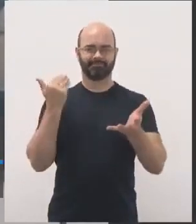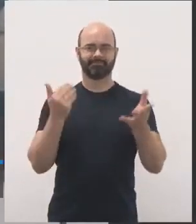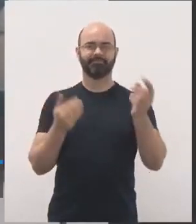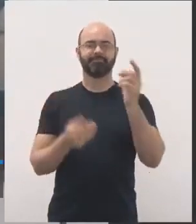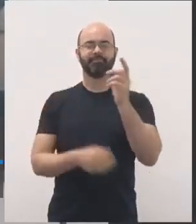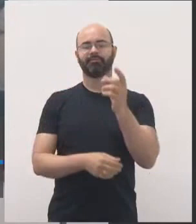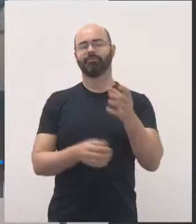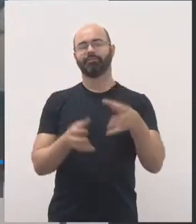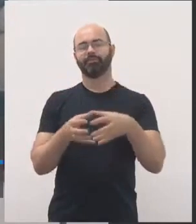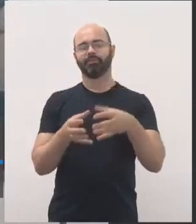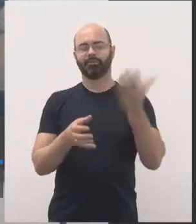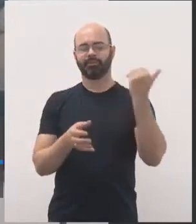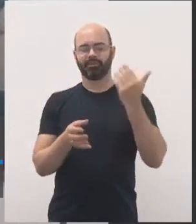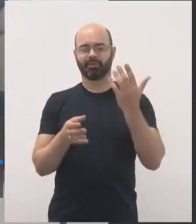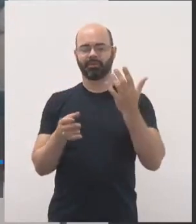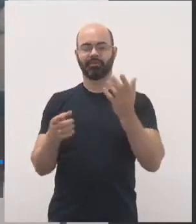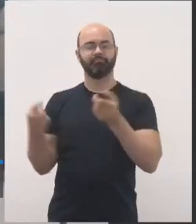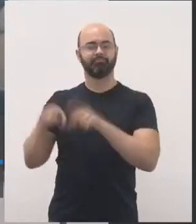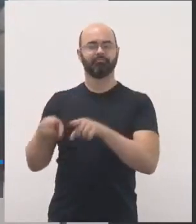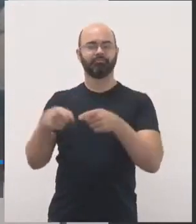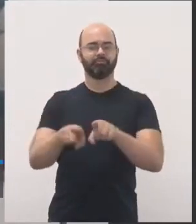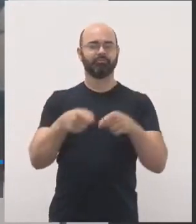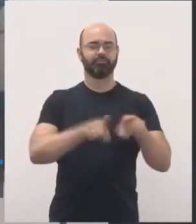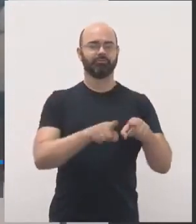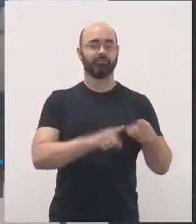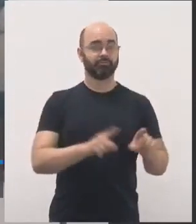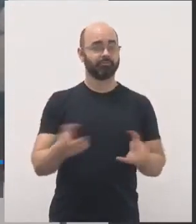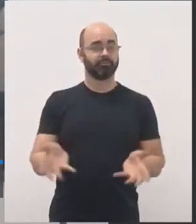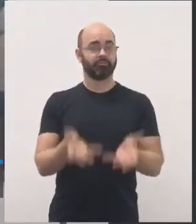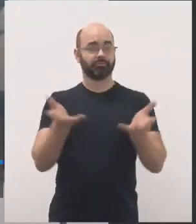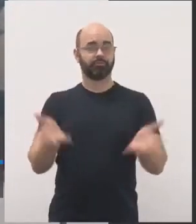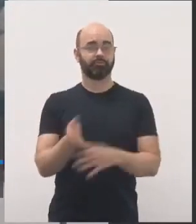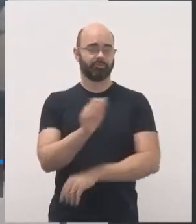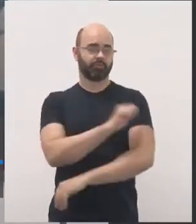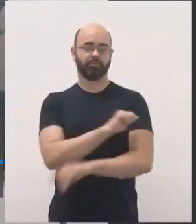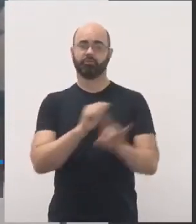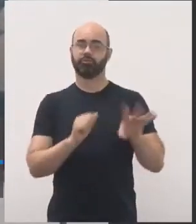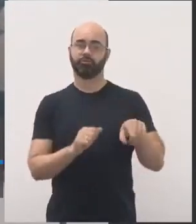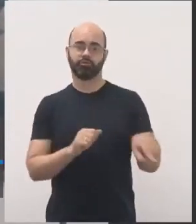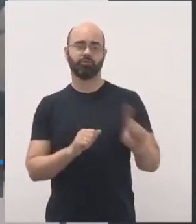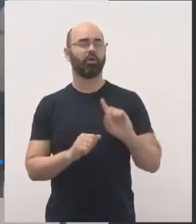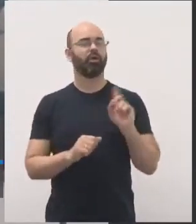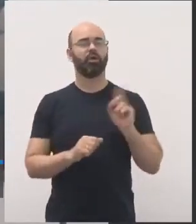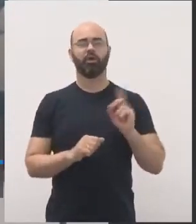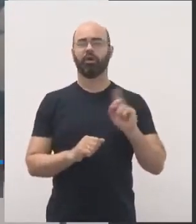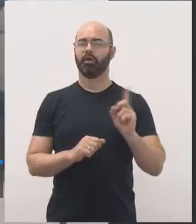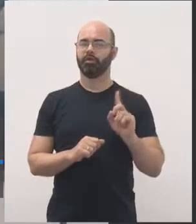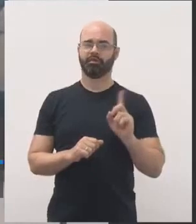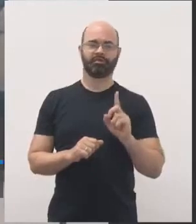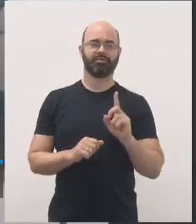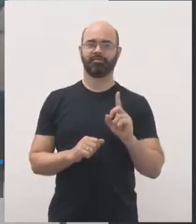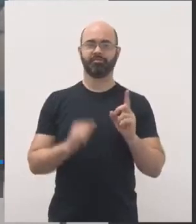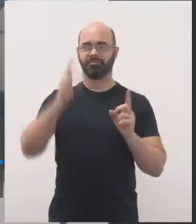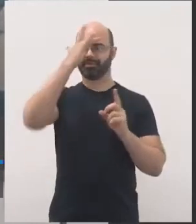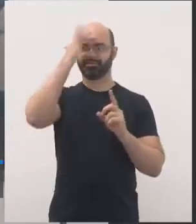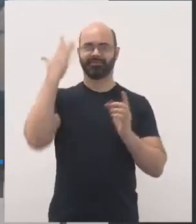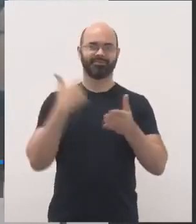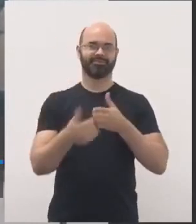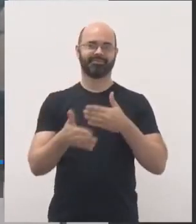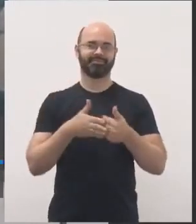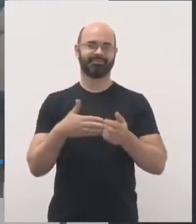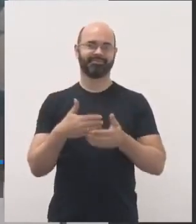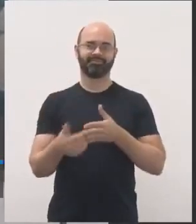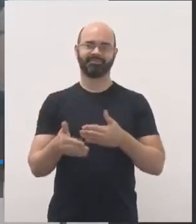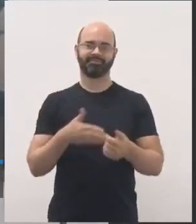nossos parceiros. Gente, essas práticas elas não são exclusivas para estudantes, elas são para qualquer pessoa, então